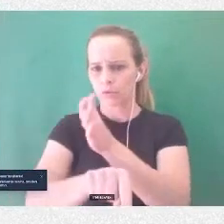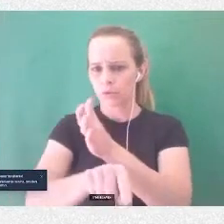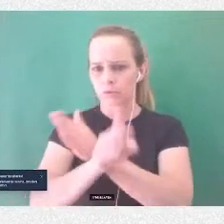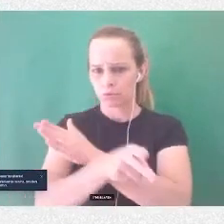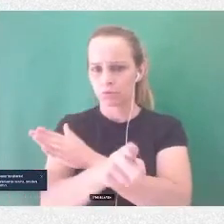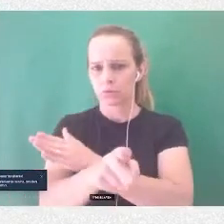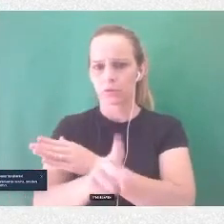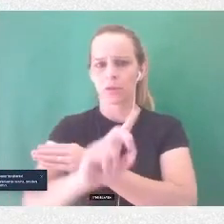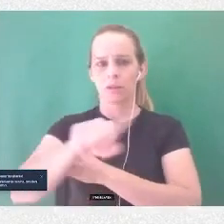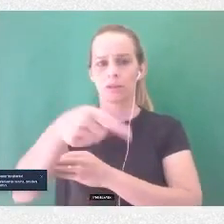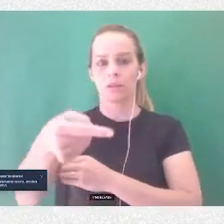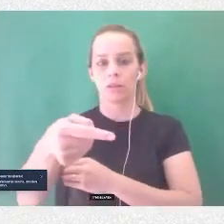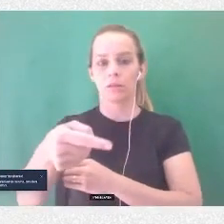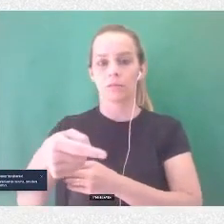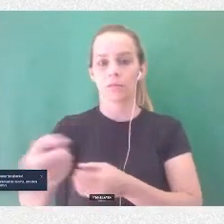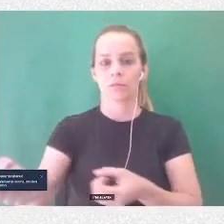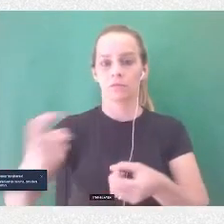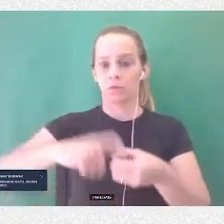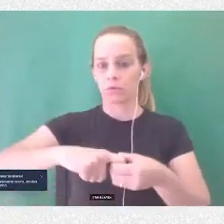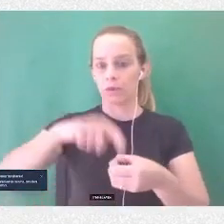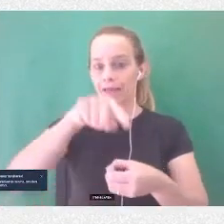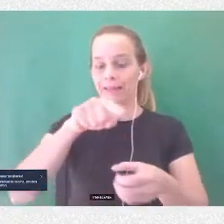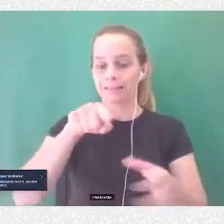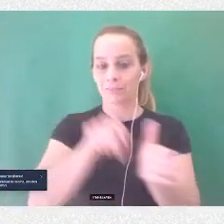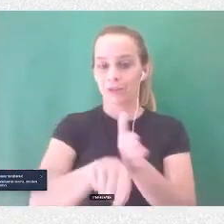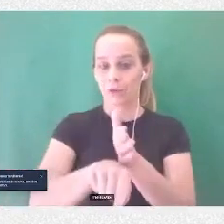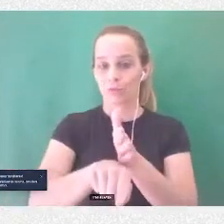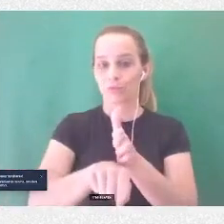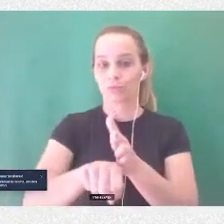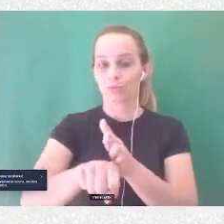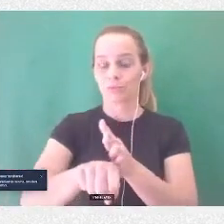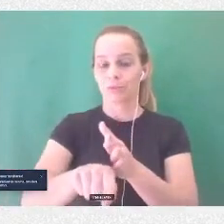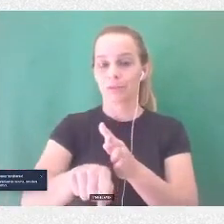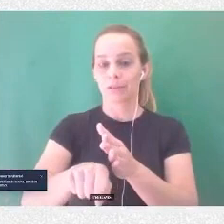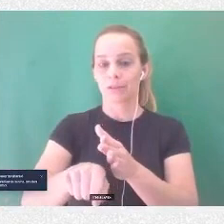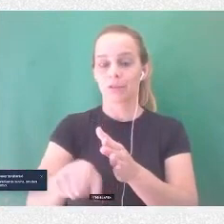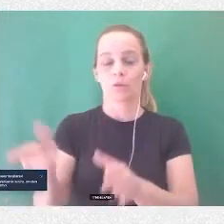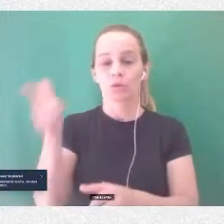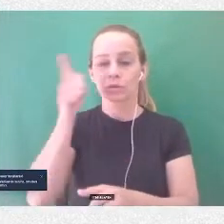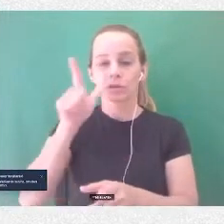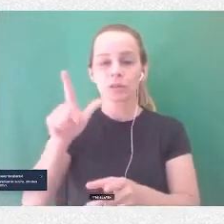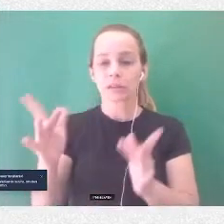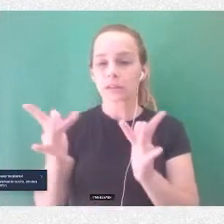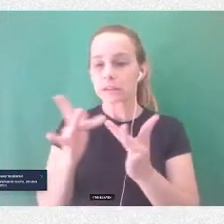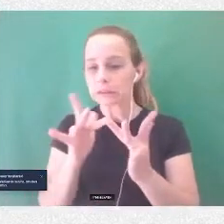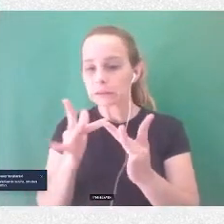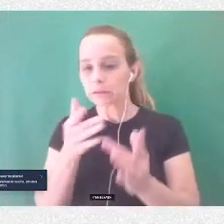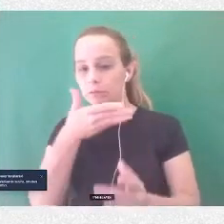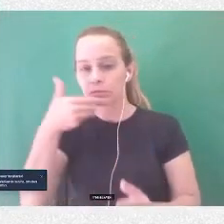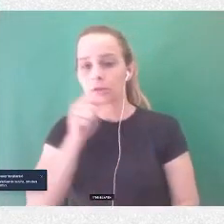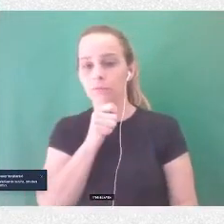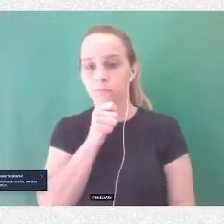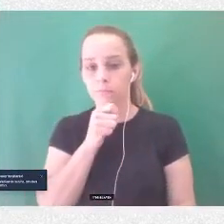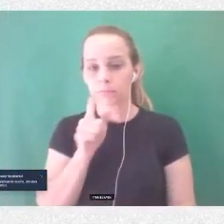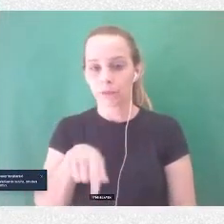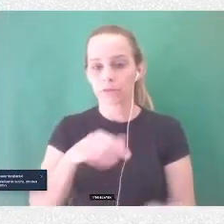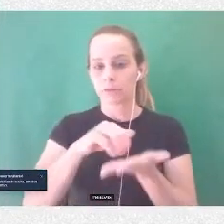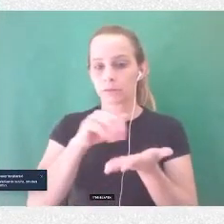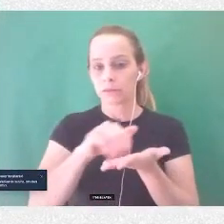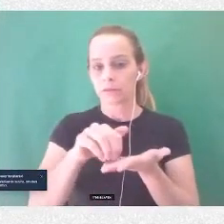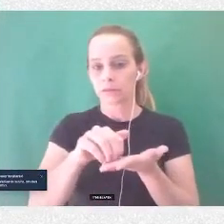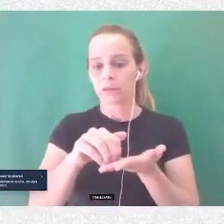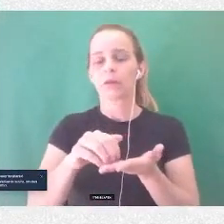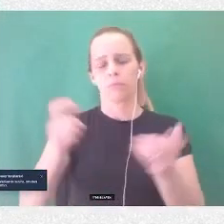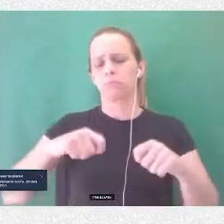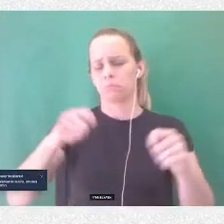depois, logo na sequência, retornar a essa pergunta assim que a gente conseguir a conexão com o microfone da secretária?